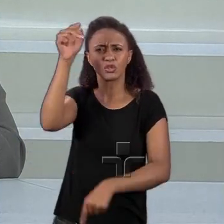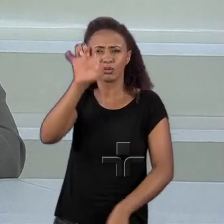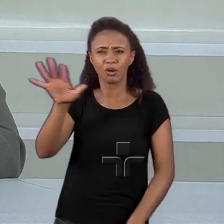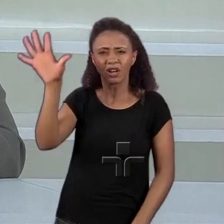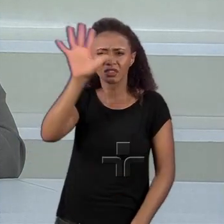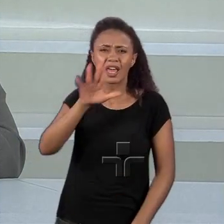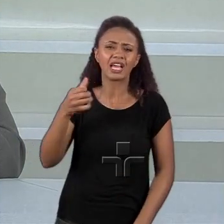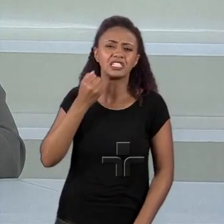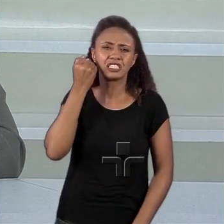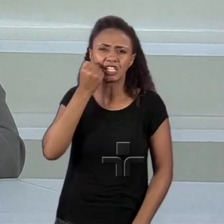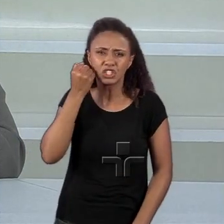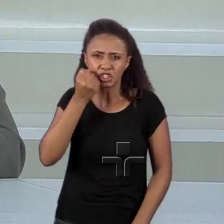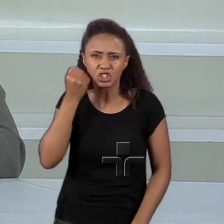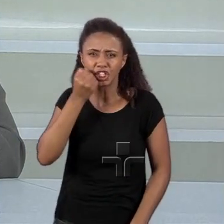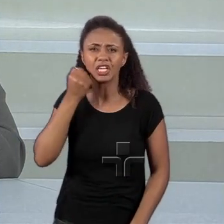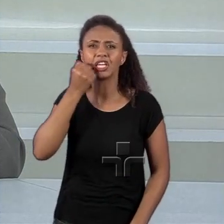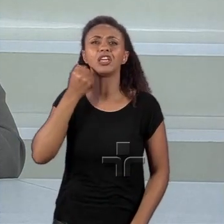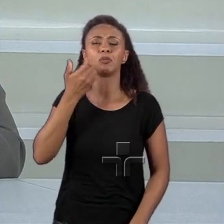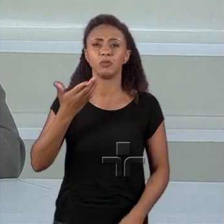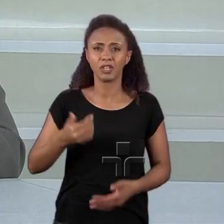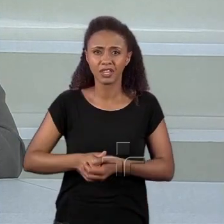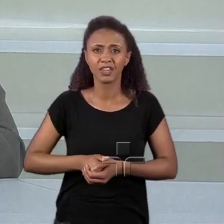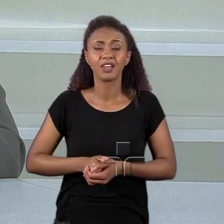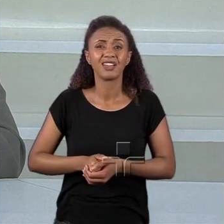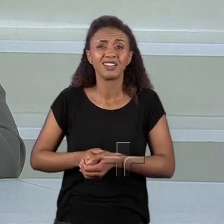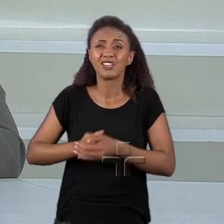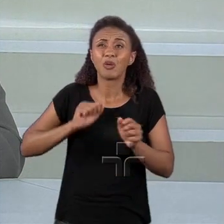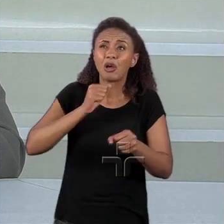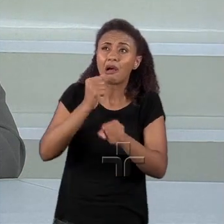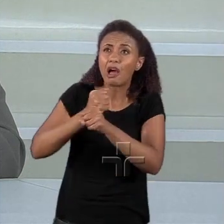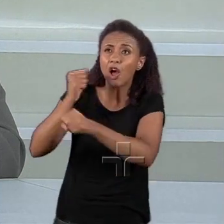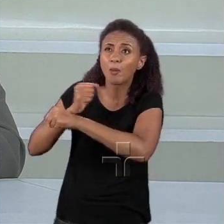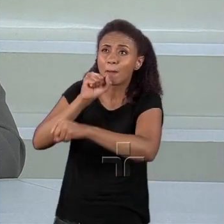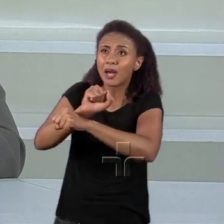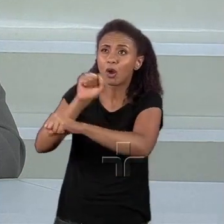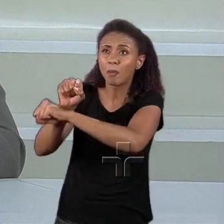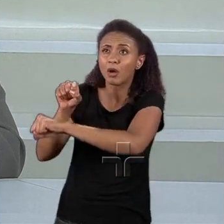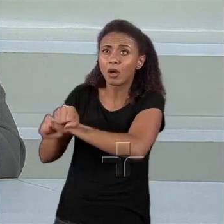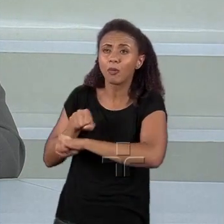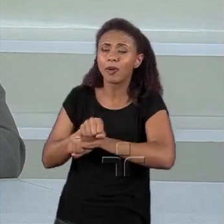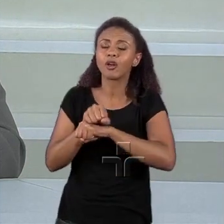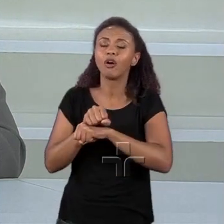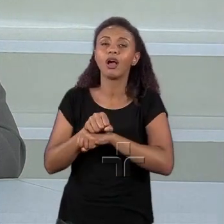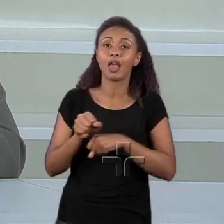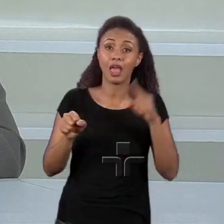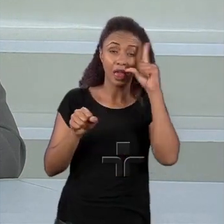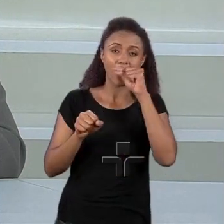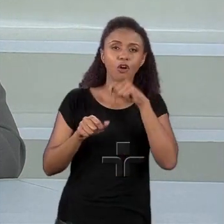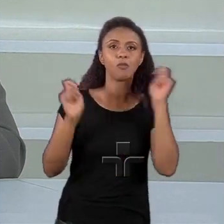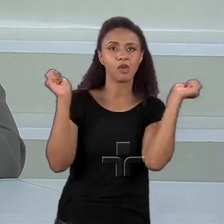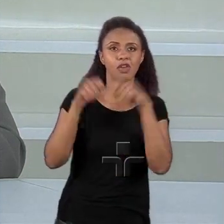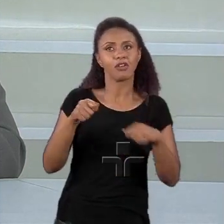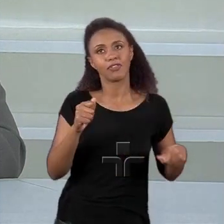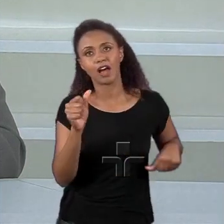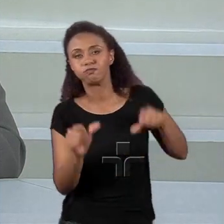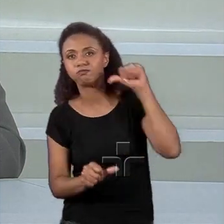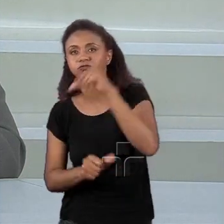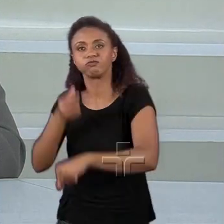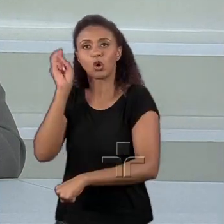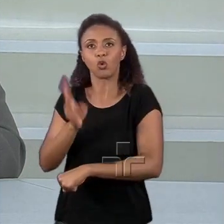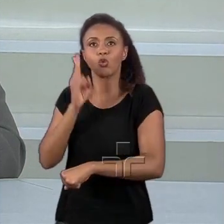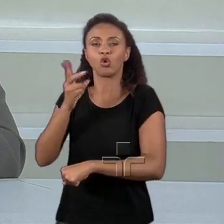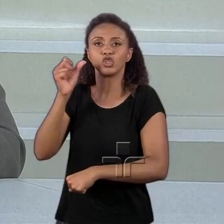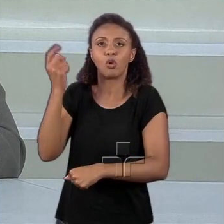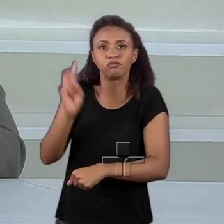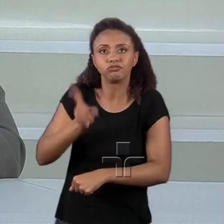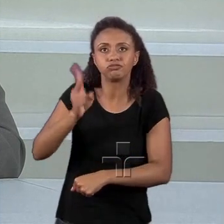entre Guaíba e Pelotas. E tantas obras que estão paradas serão retomadas porque Geraldo Alckmin é a terceira via, é o voto que precisa